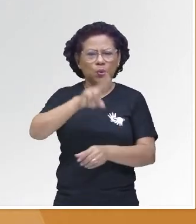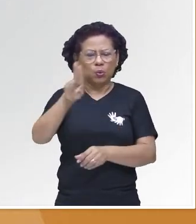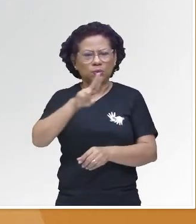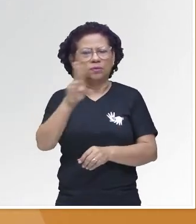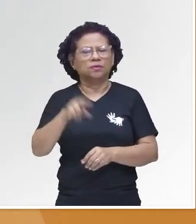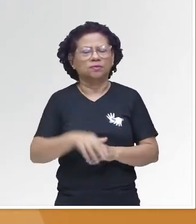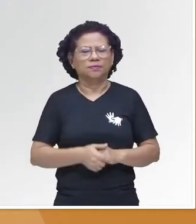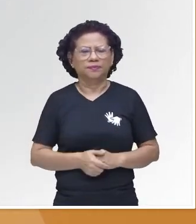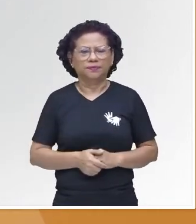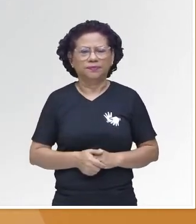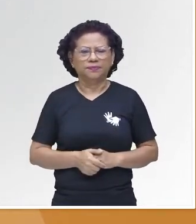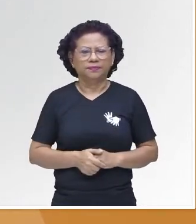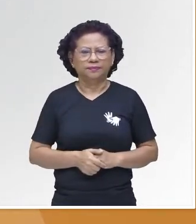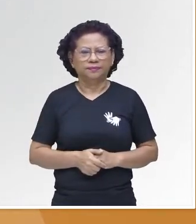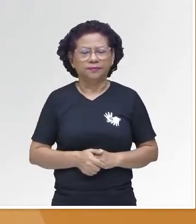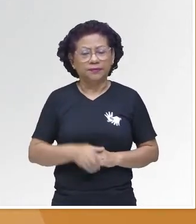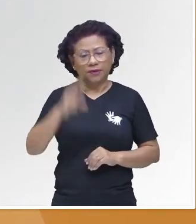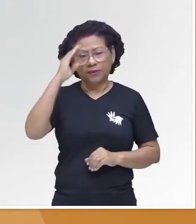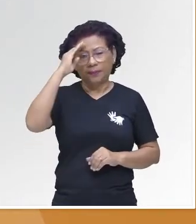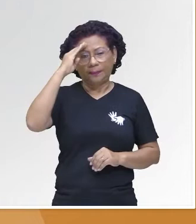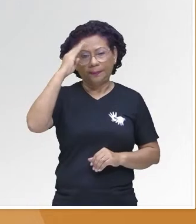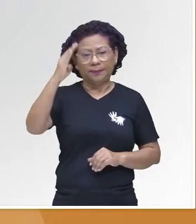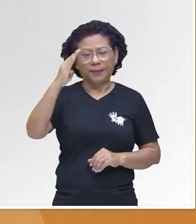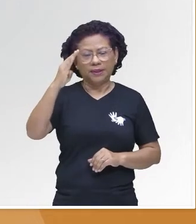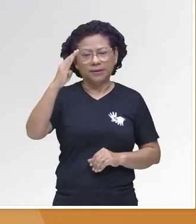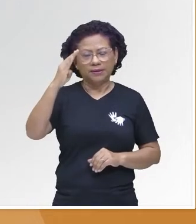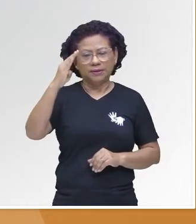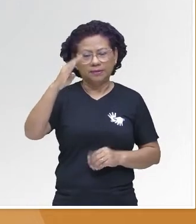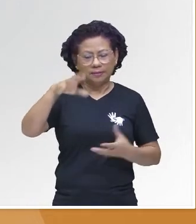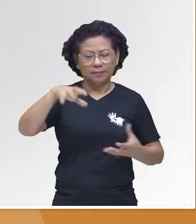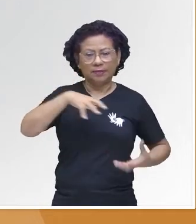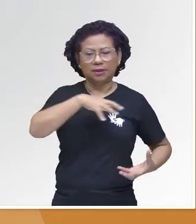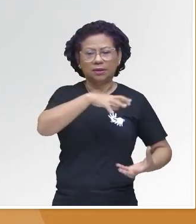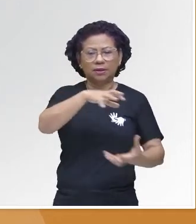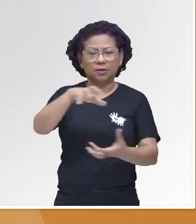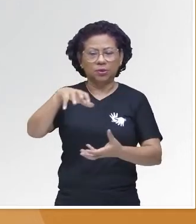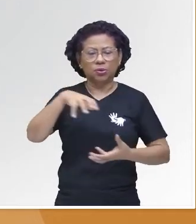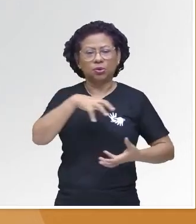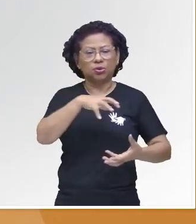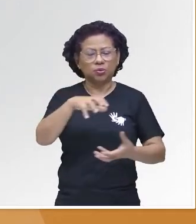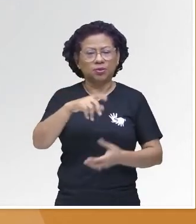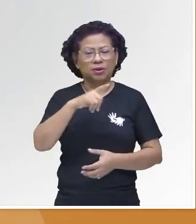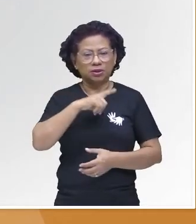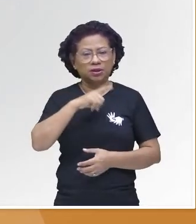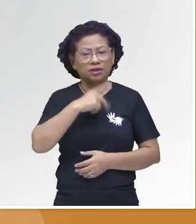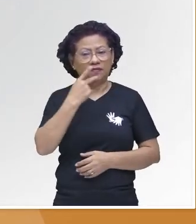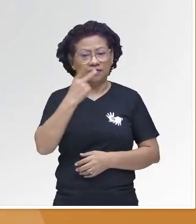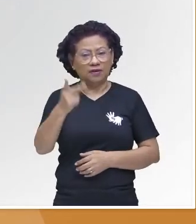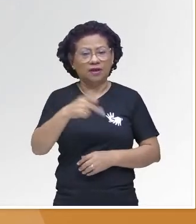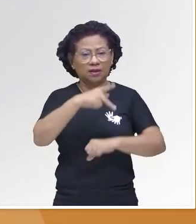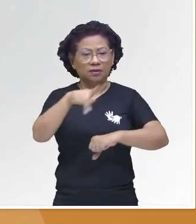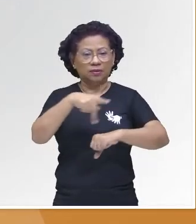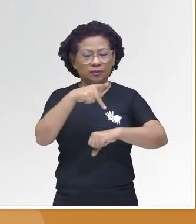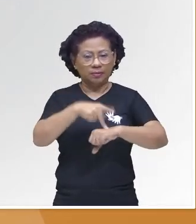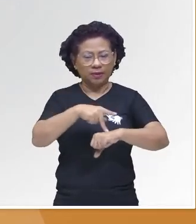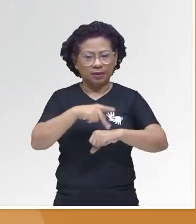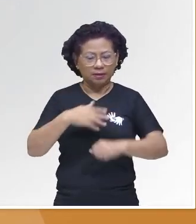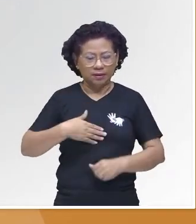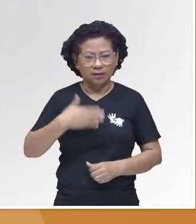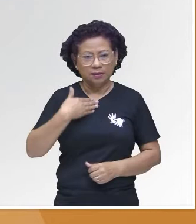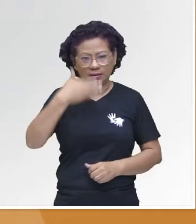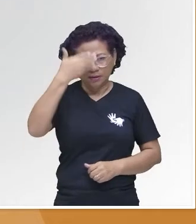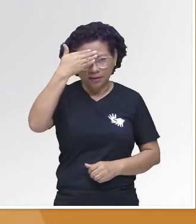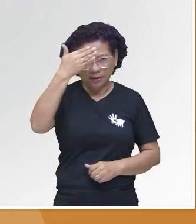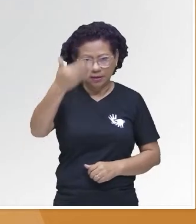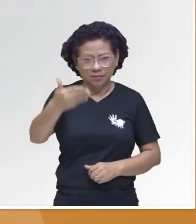materiais. Os principais produtores mundiais de petróleo, a gente pode citar a Arábia